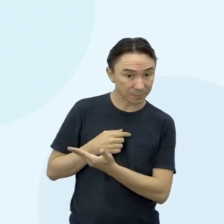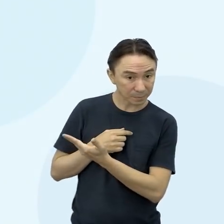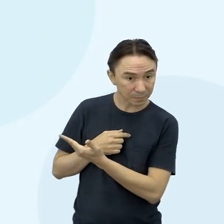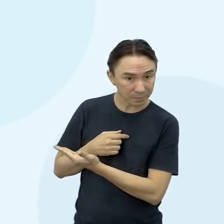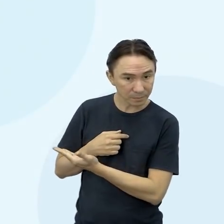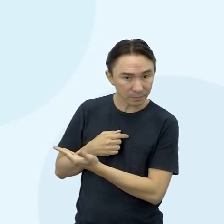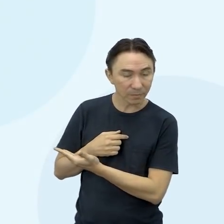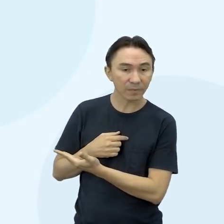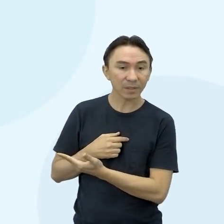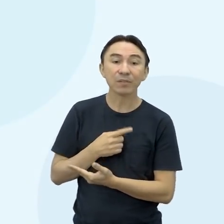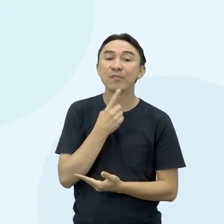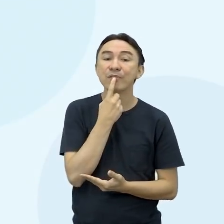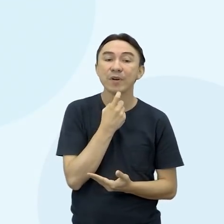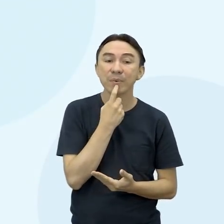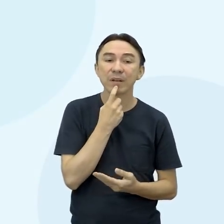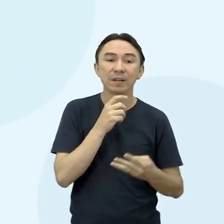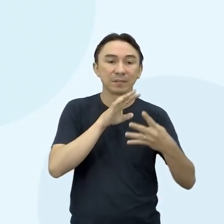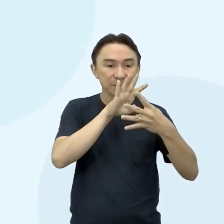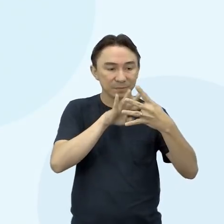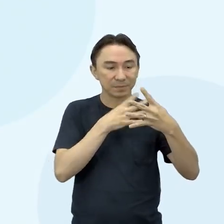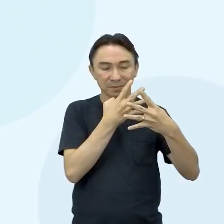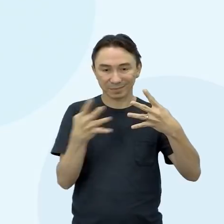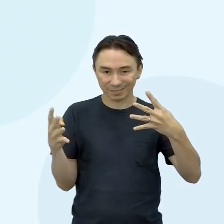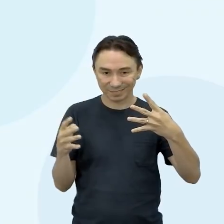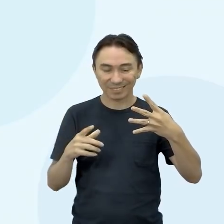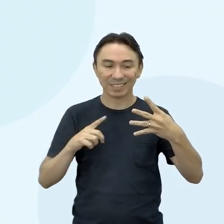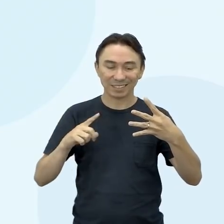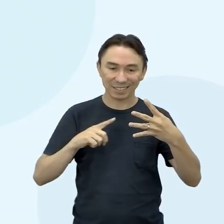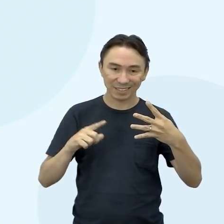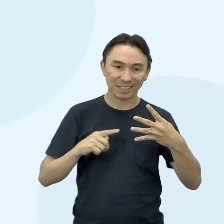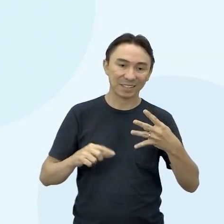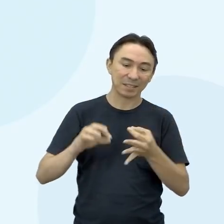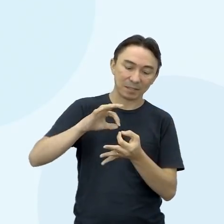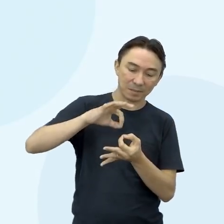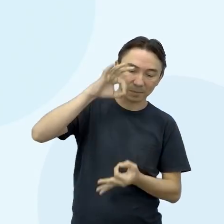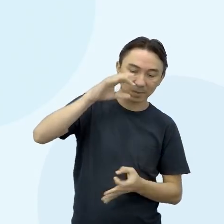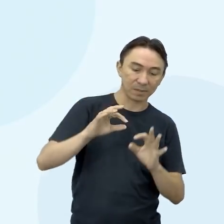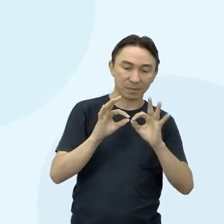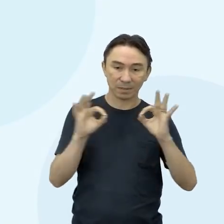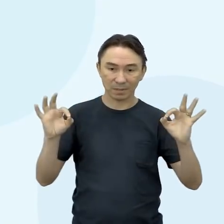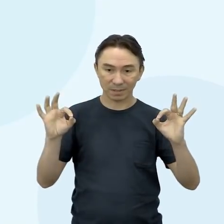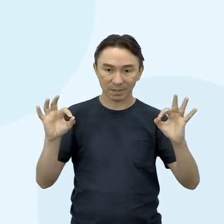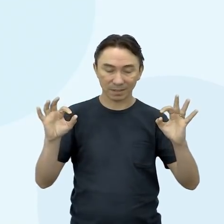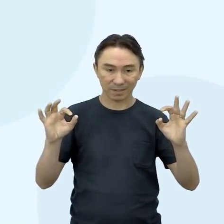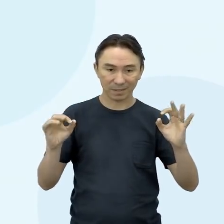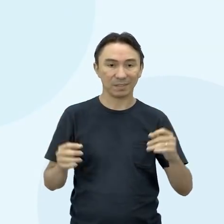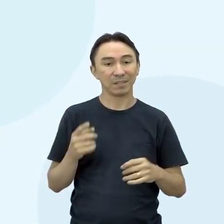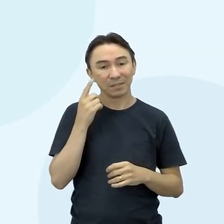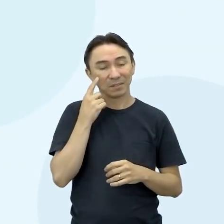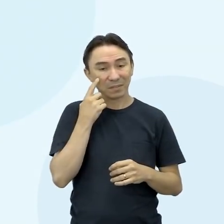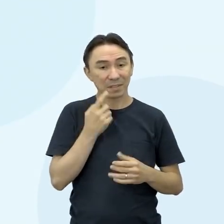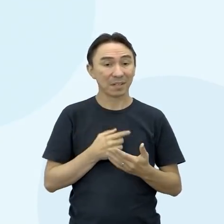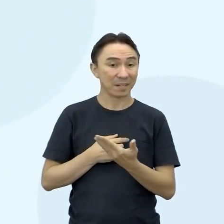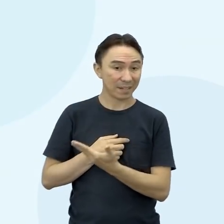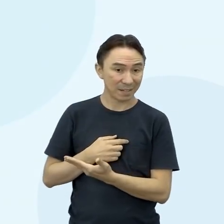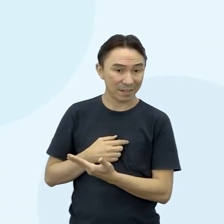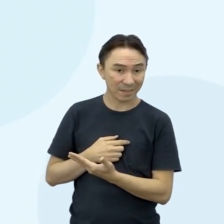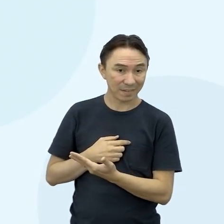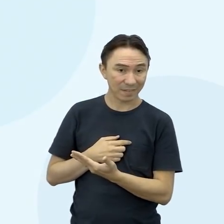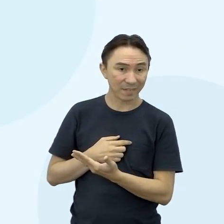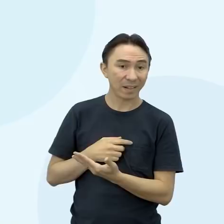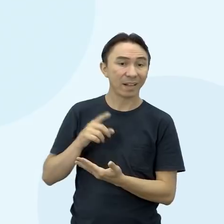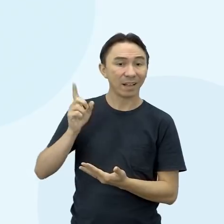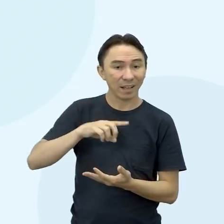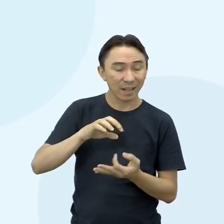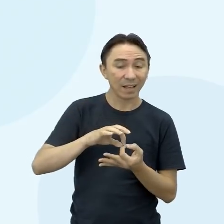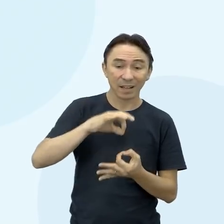as bordas vermelhas aí, tem a horizontal e tem a vertical. Na vertical, já aí a leitura vertical, é o